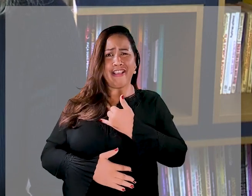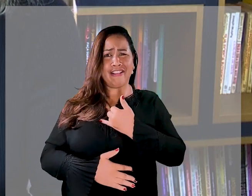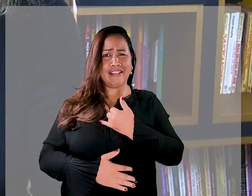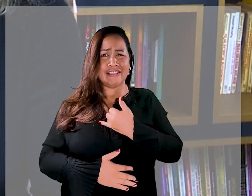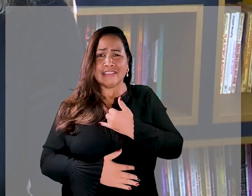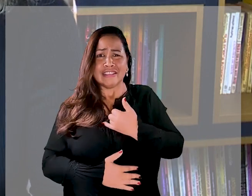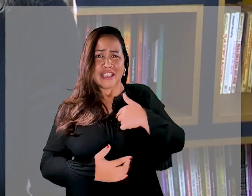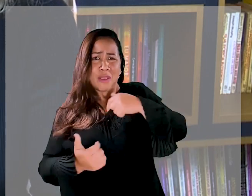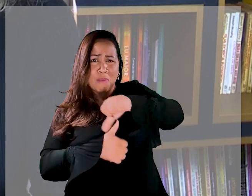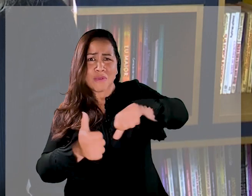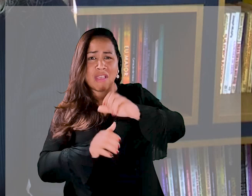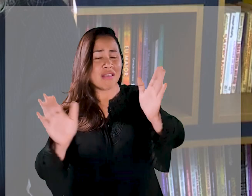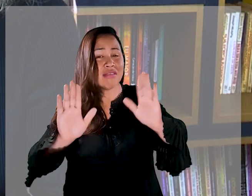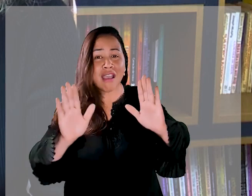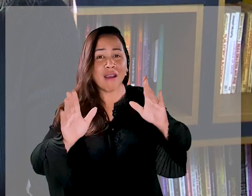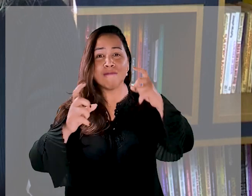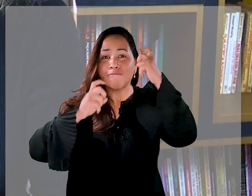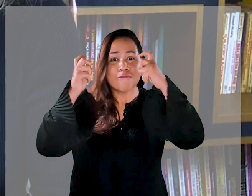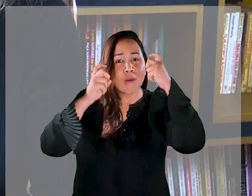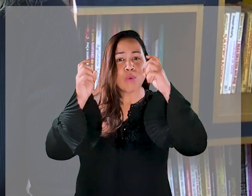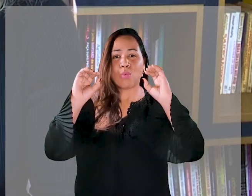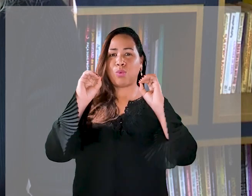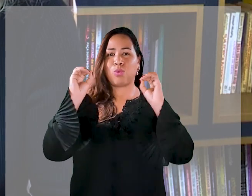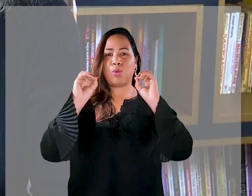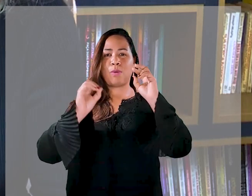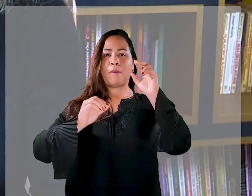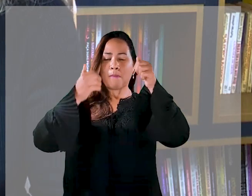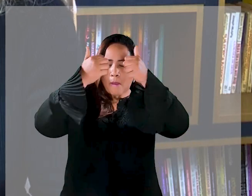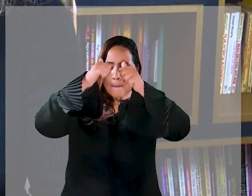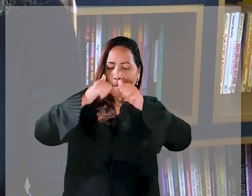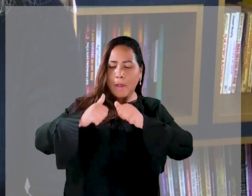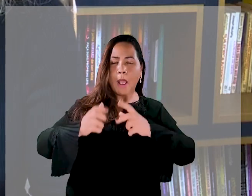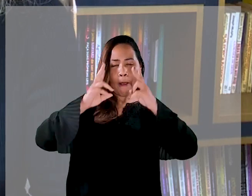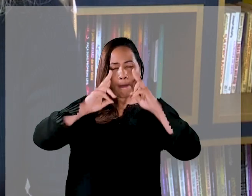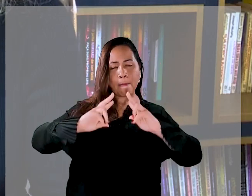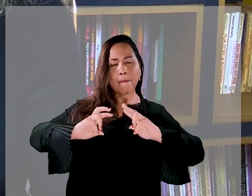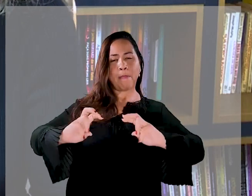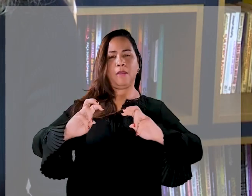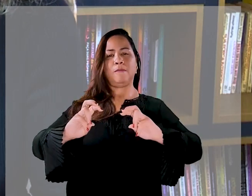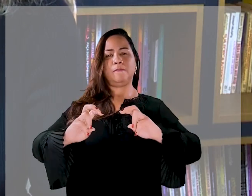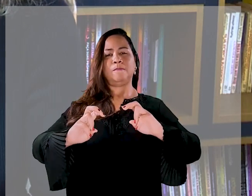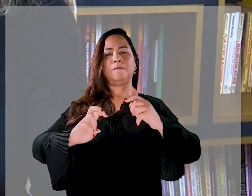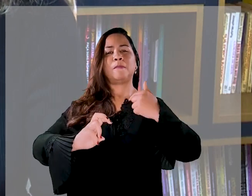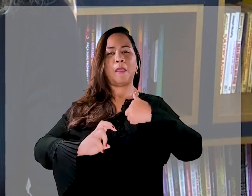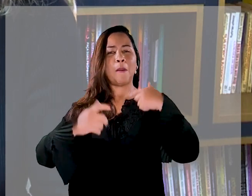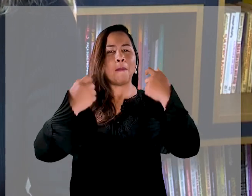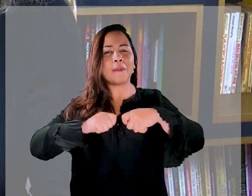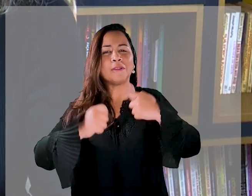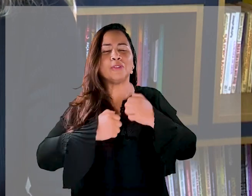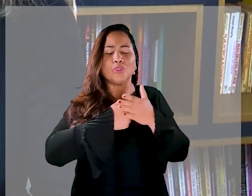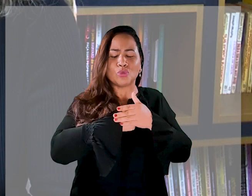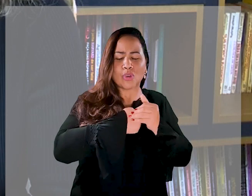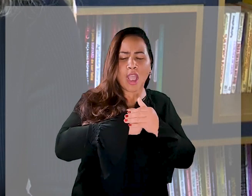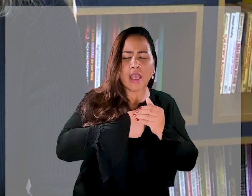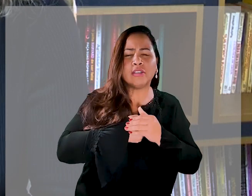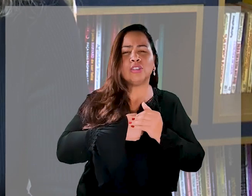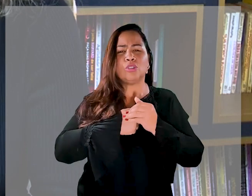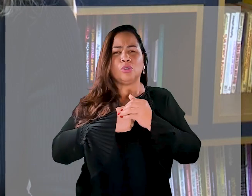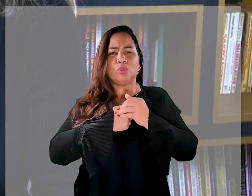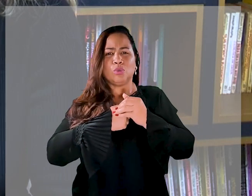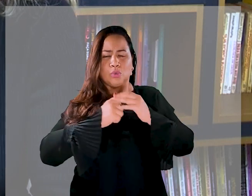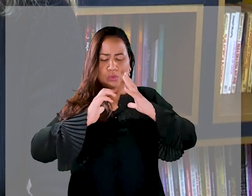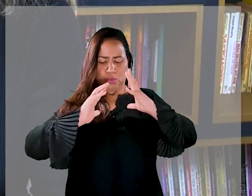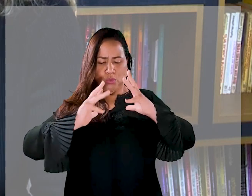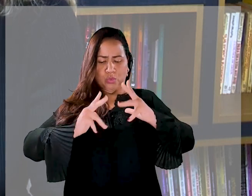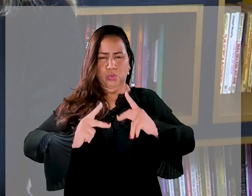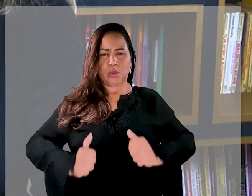aqui? Eu não tenho que te agradar. Aqui é a minha casa. Eu tenho que me agradar. Eu tenho que ser honesta comigo.